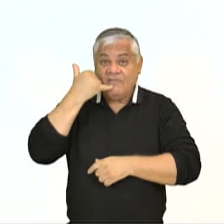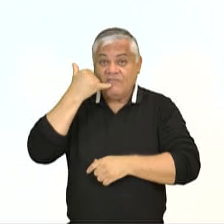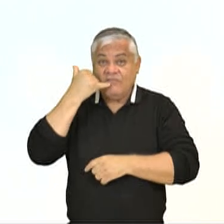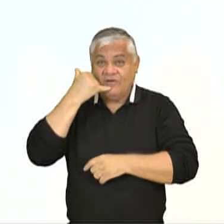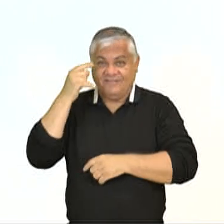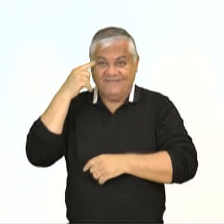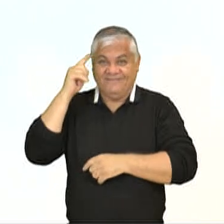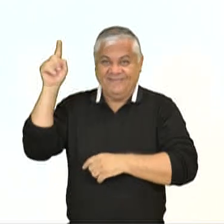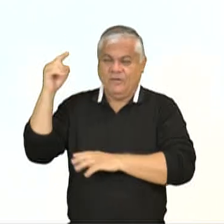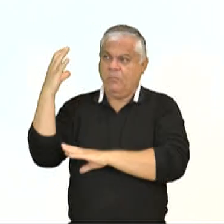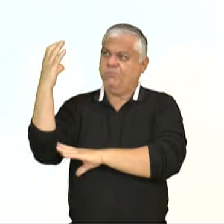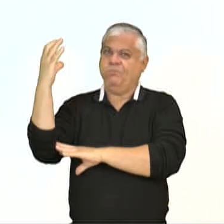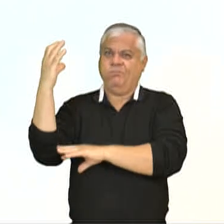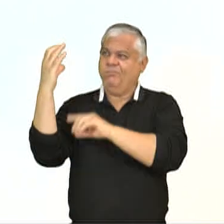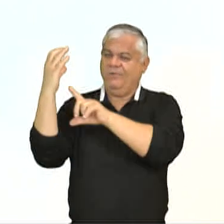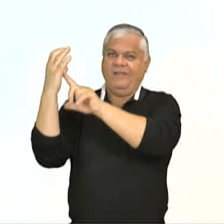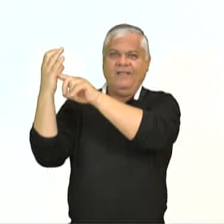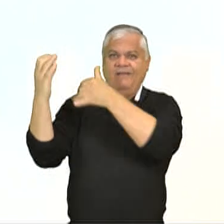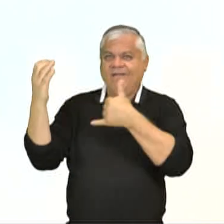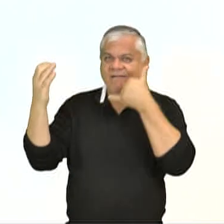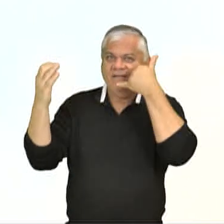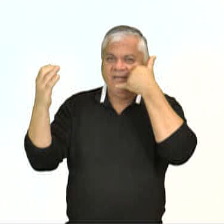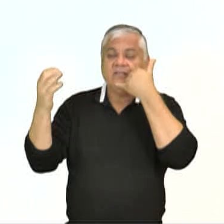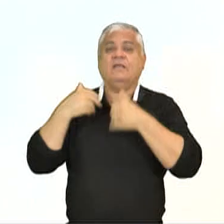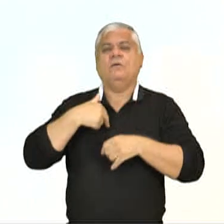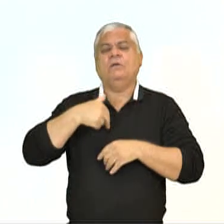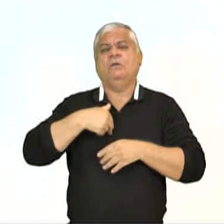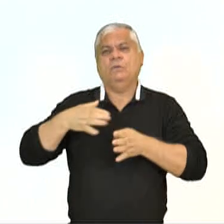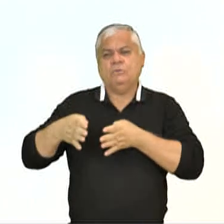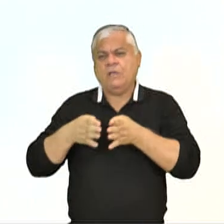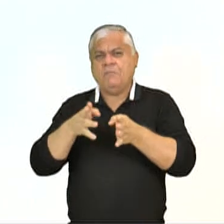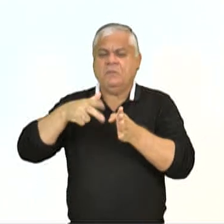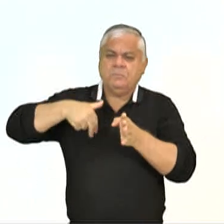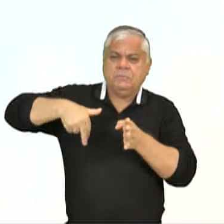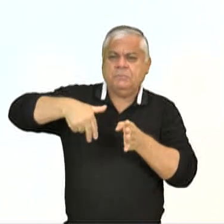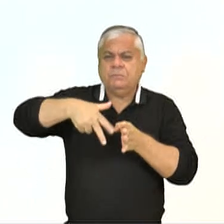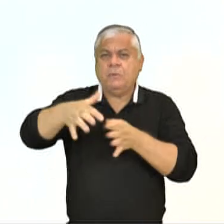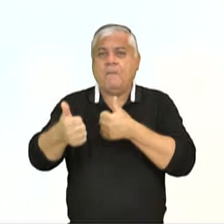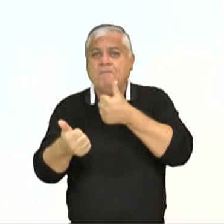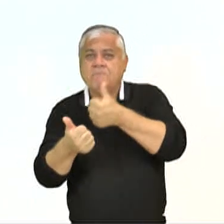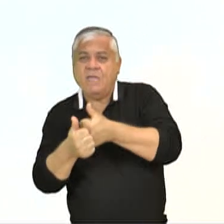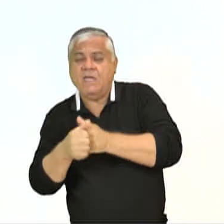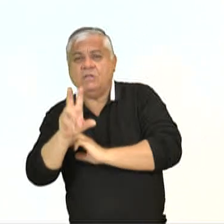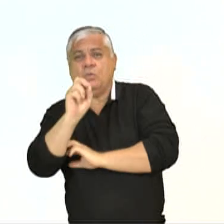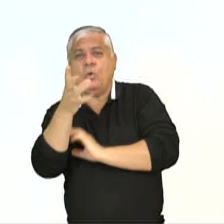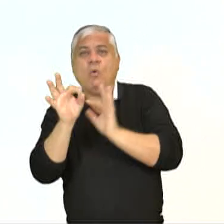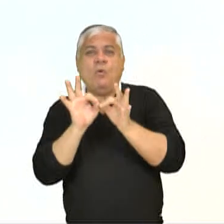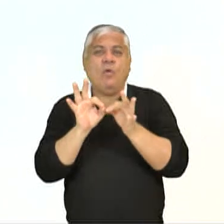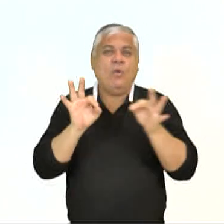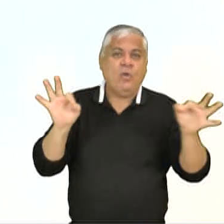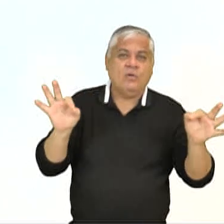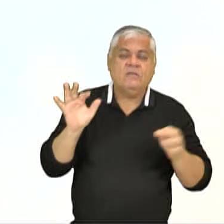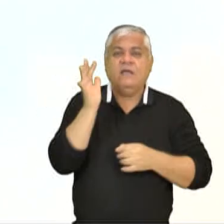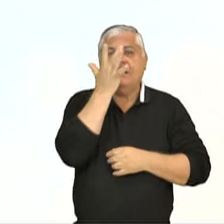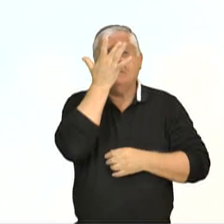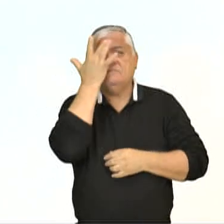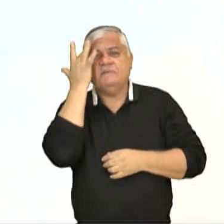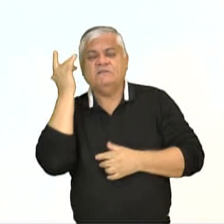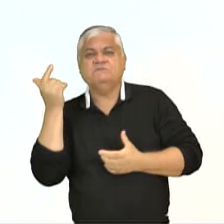disponível. O fato é que durante o trajeto, fosse ele perto ou longe, as pessoas